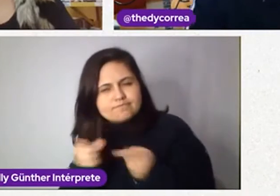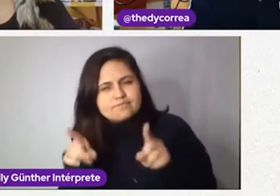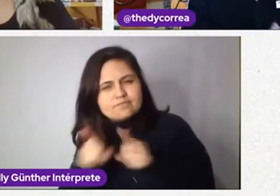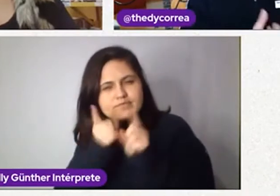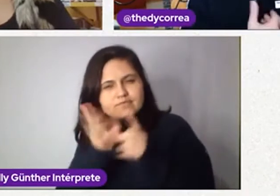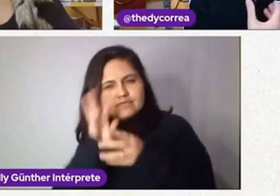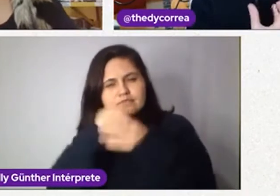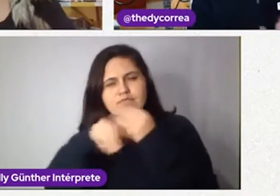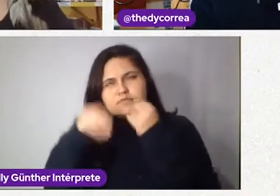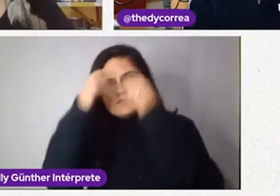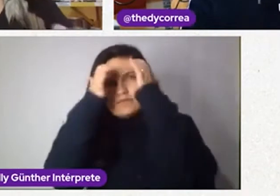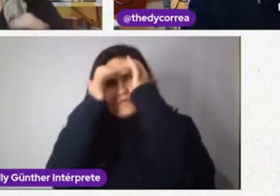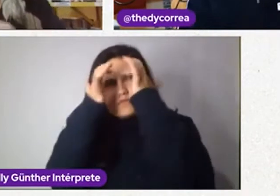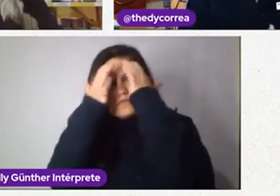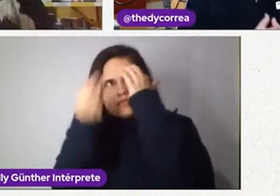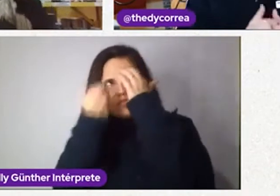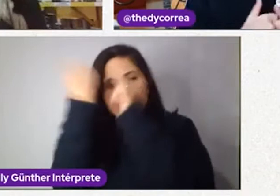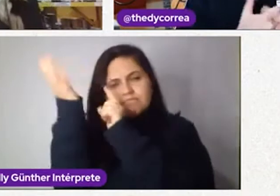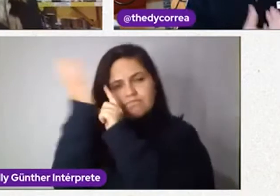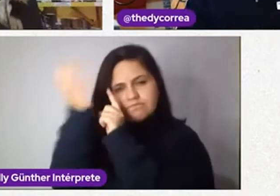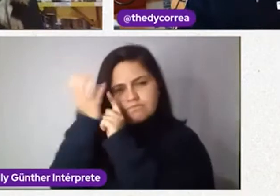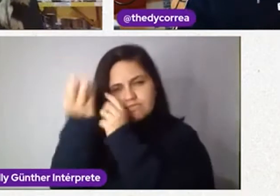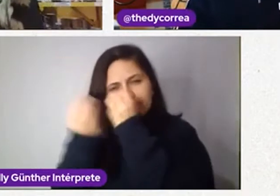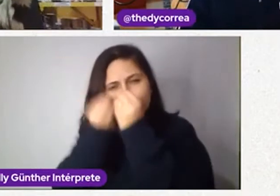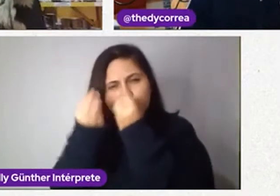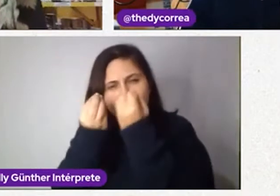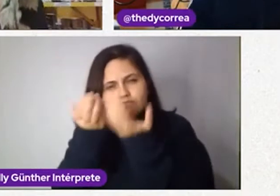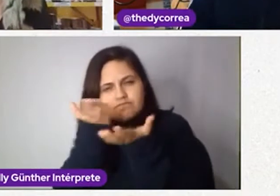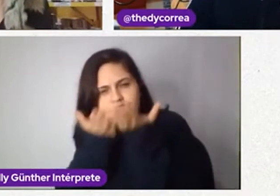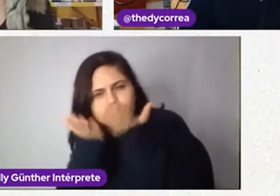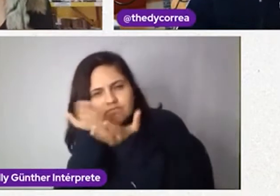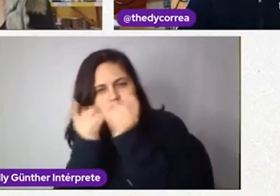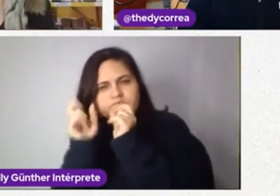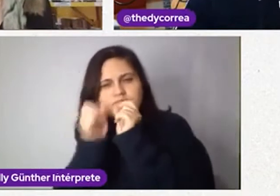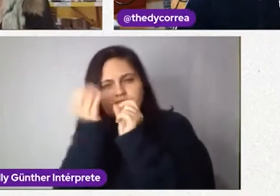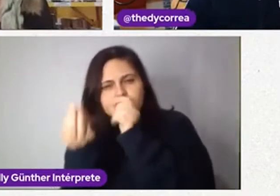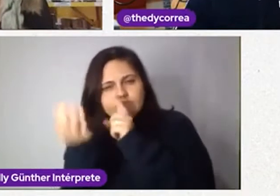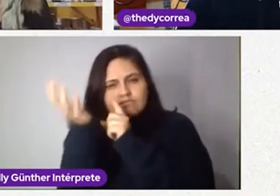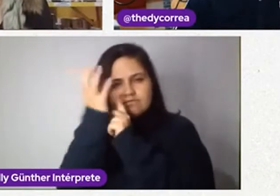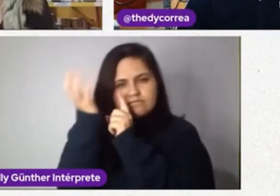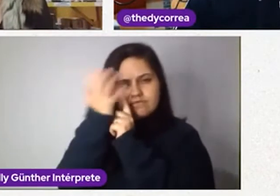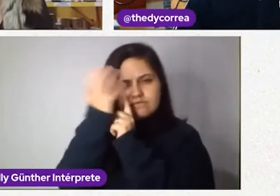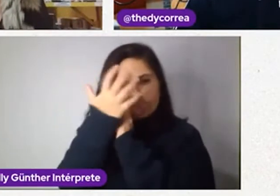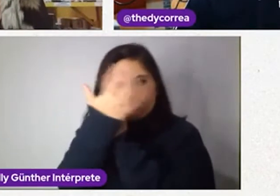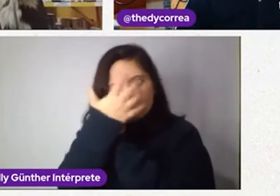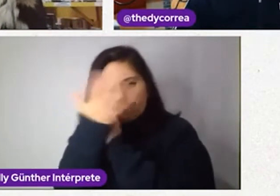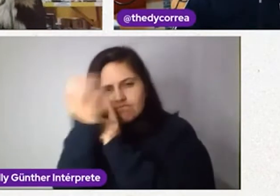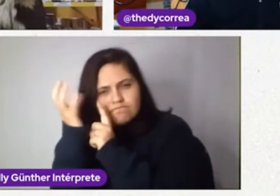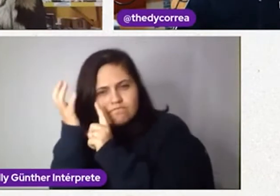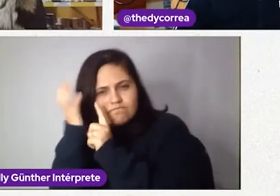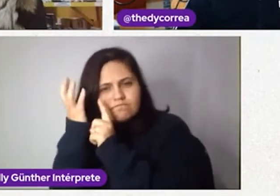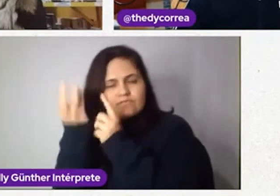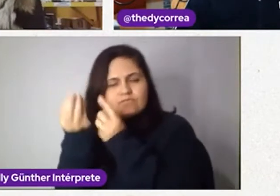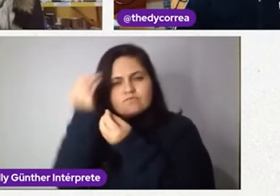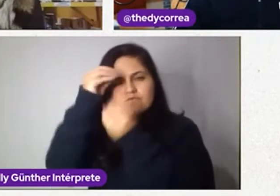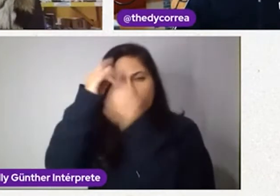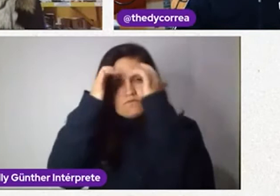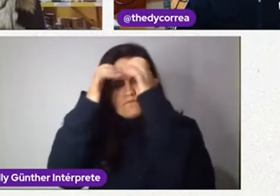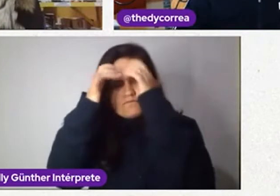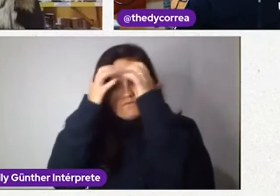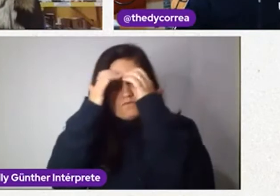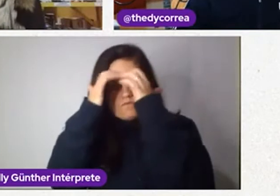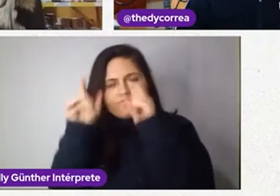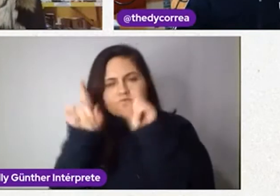nosso cérebro, como é que ela atua, os benefícios que ela traz e tal. A influência. Exato.